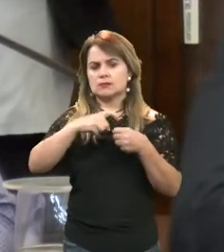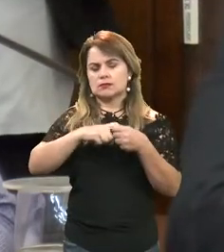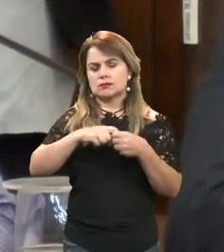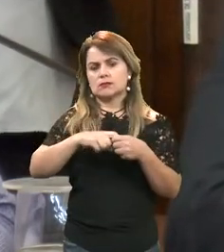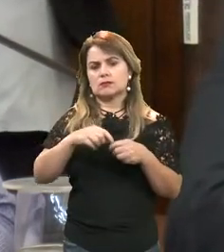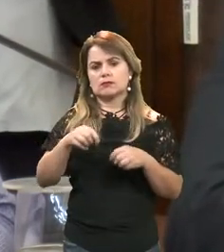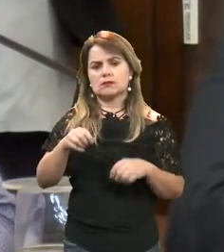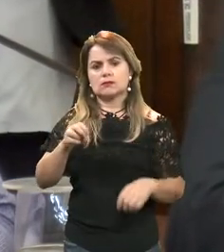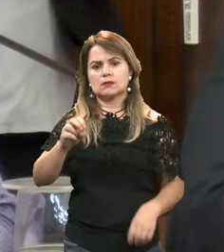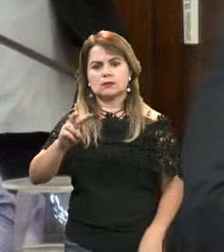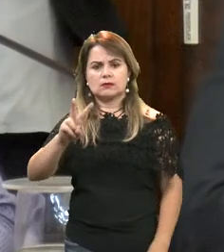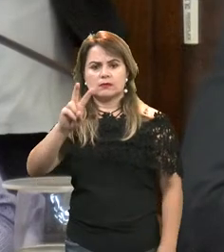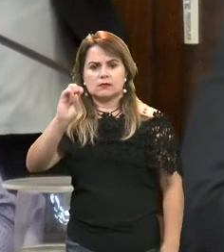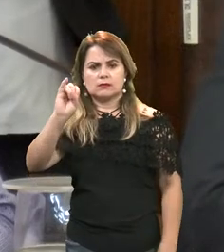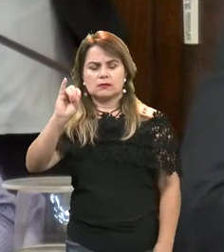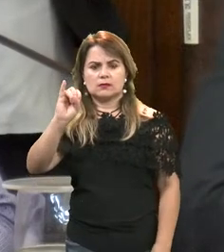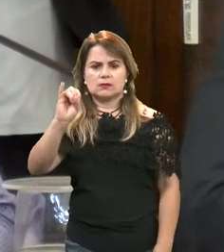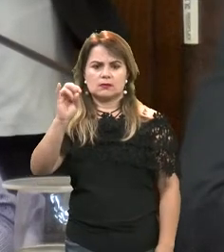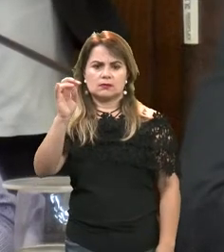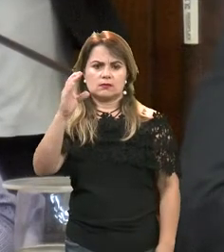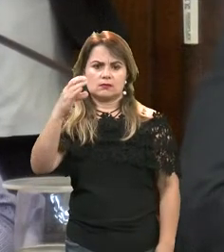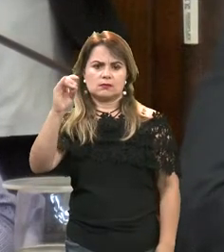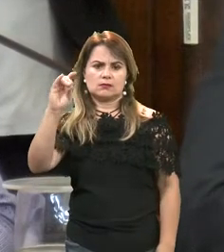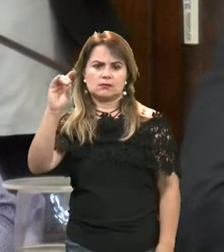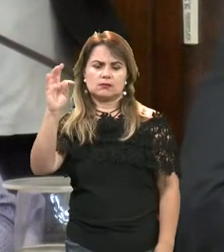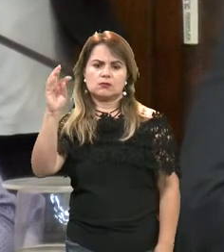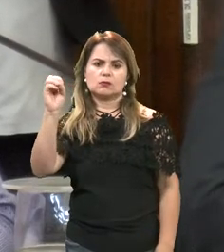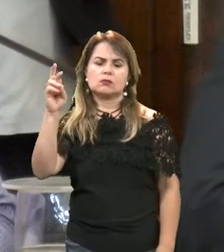advogado, Lucídio Oliveira